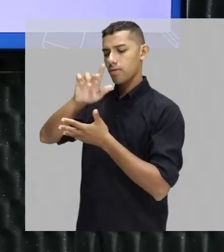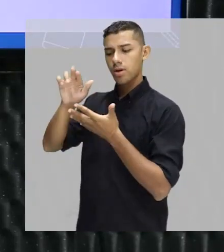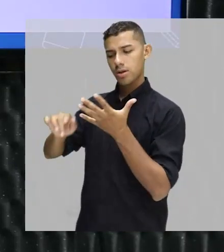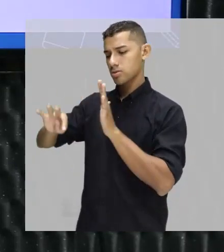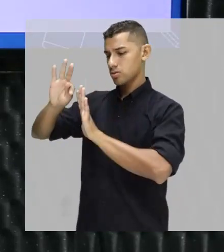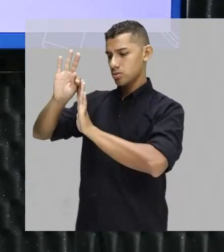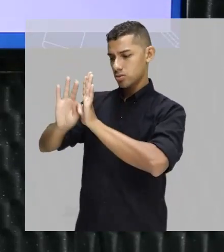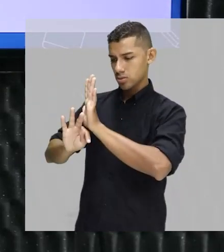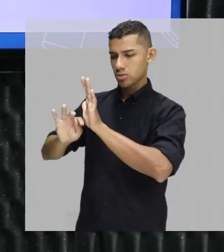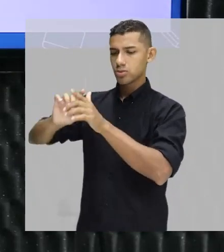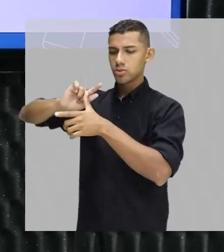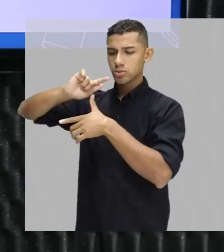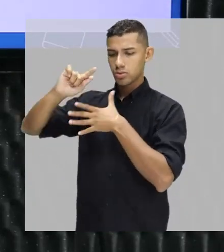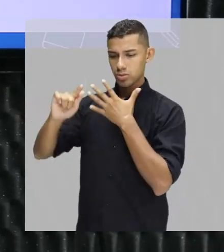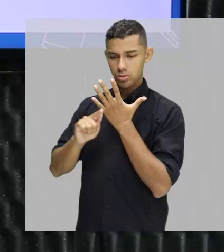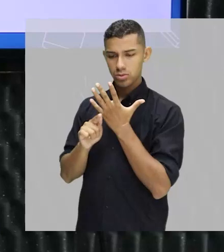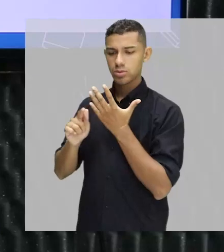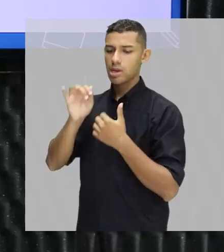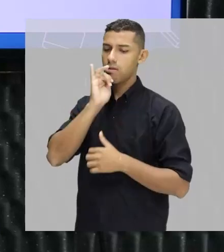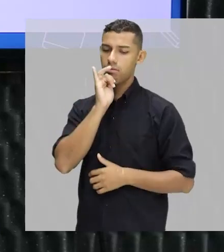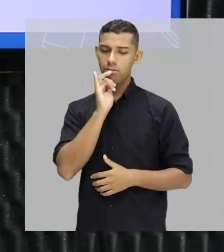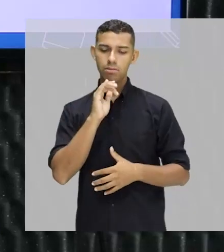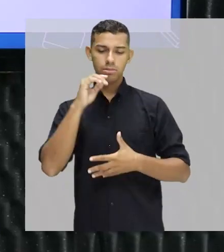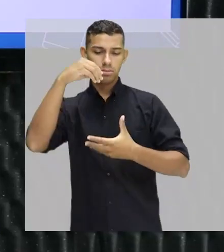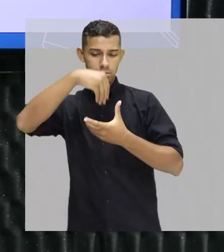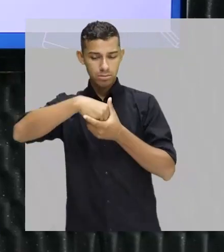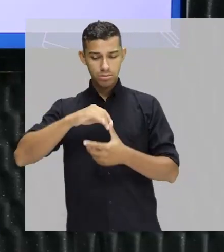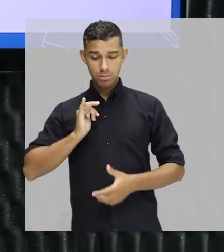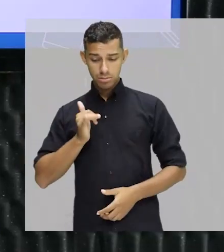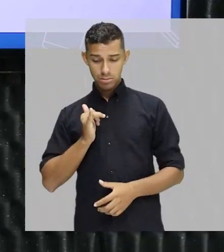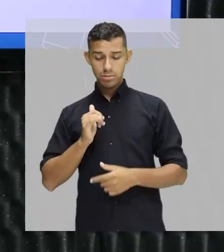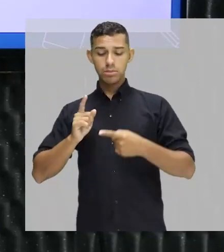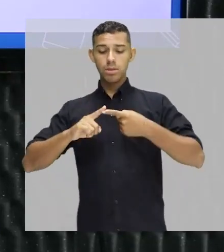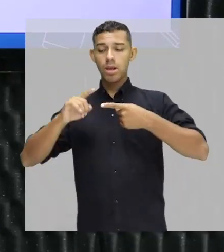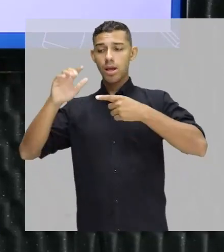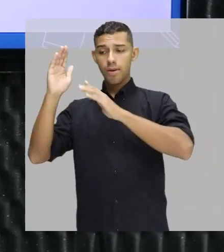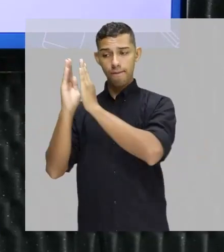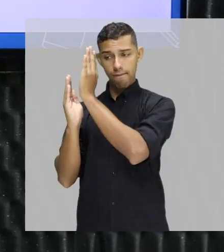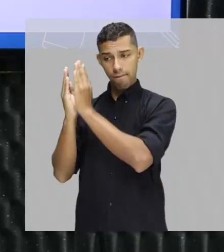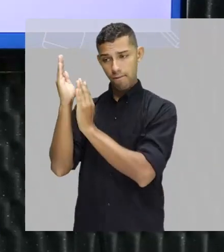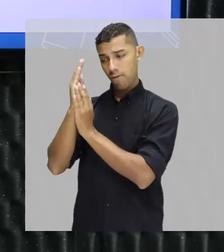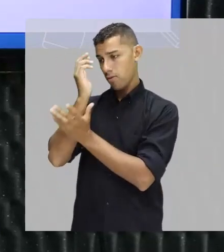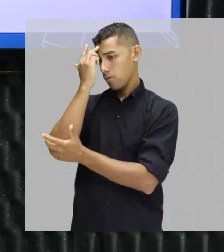gêneros. Por exemplo, dentro do gênero narrativo, nós vamos ter as fábulas,